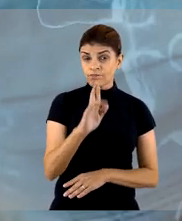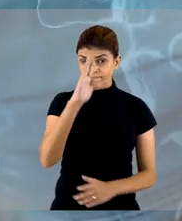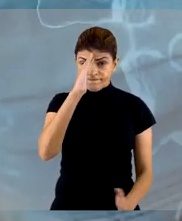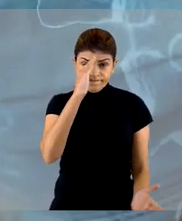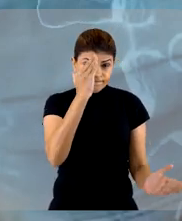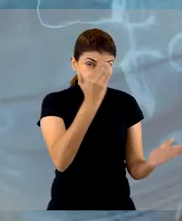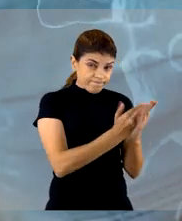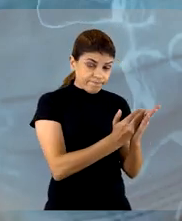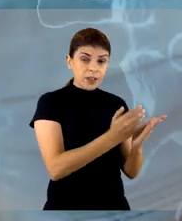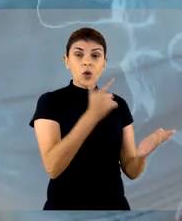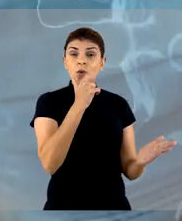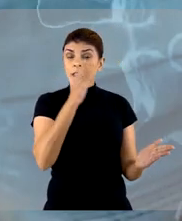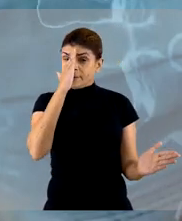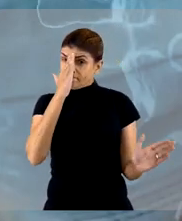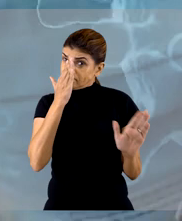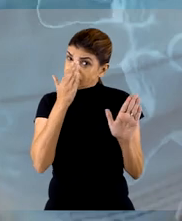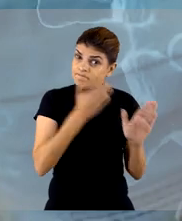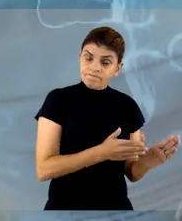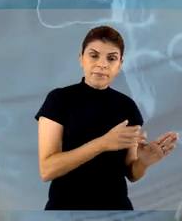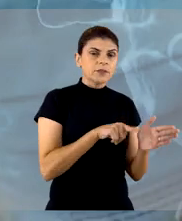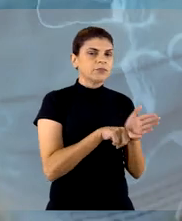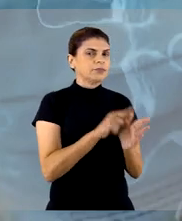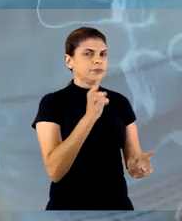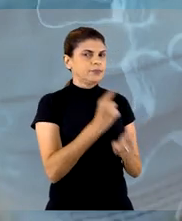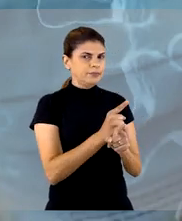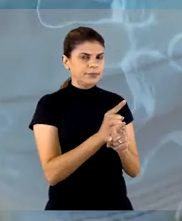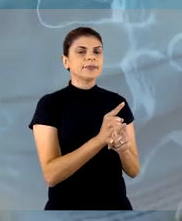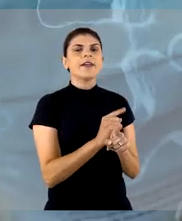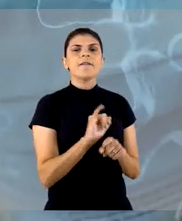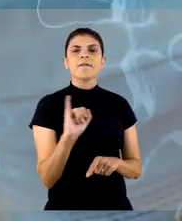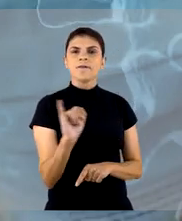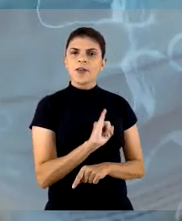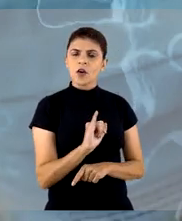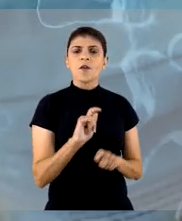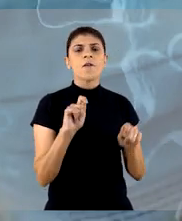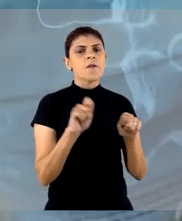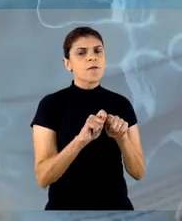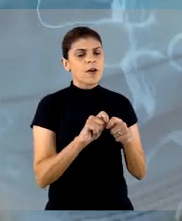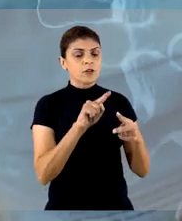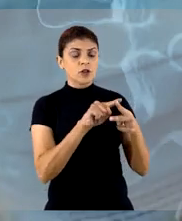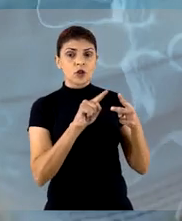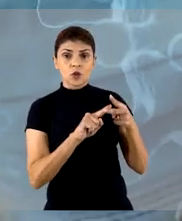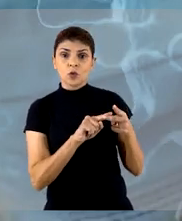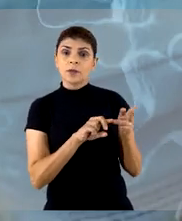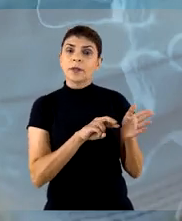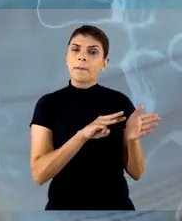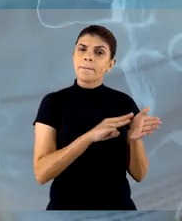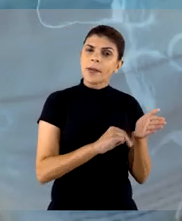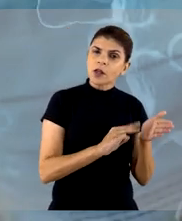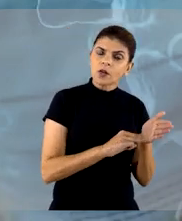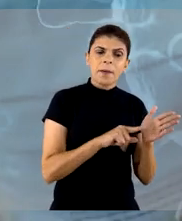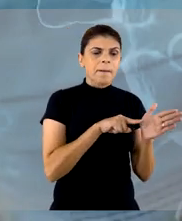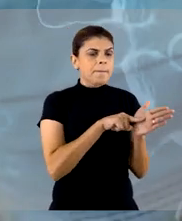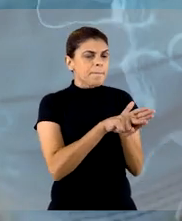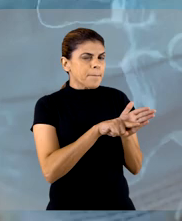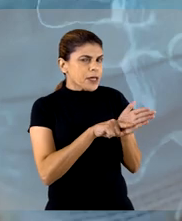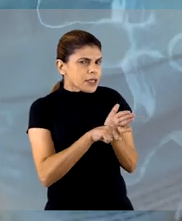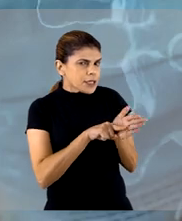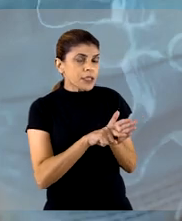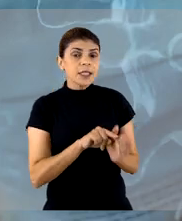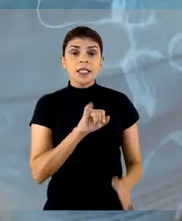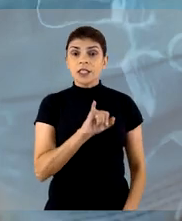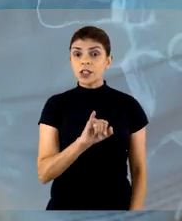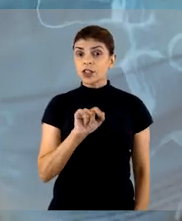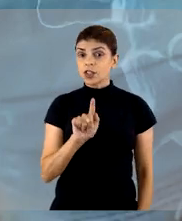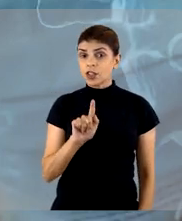mais fidedigno e para o diagnóstico aprimorado da infecção, seja feita as duas metodologias, tanto a pesquisa de IgM